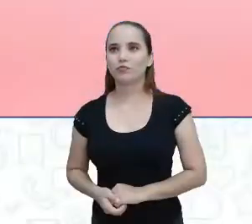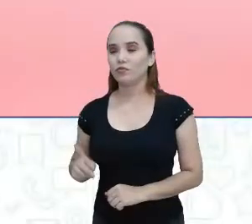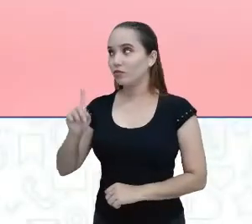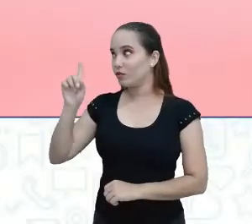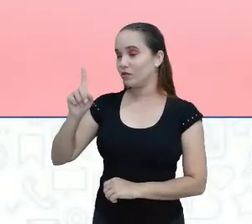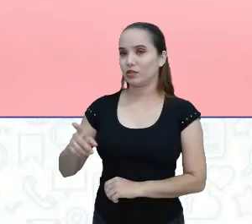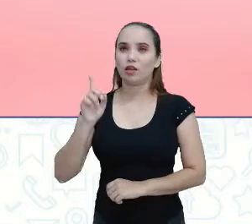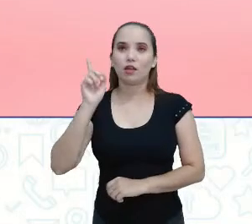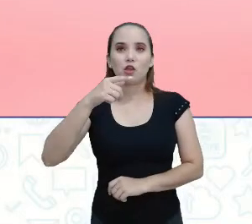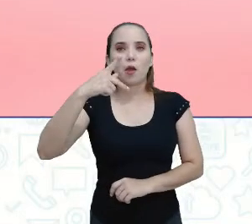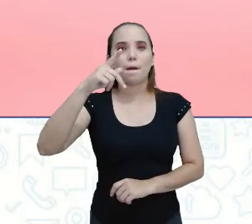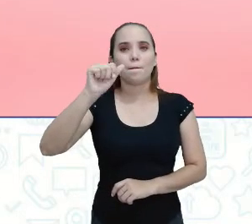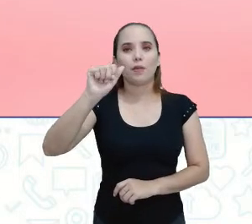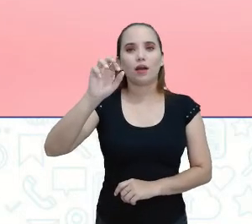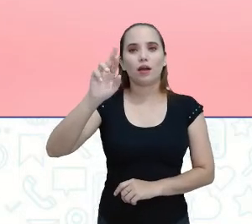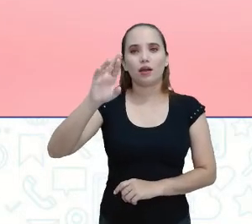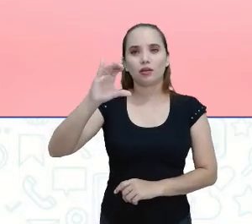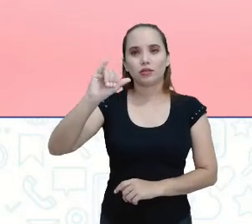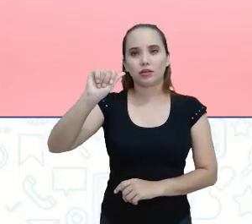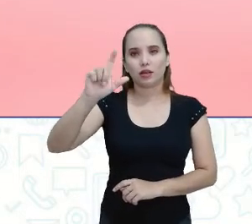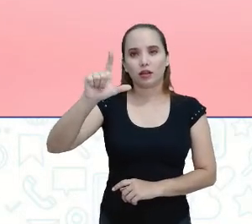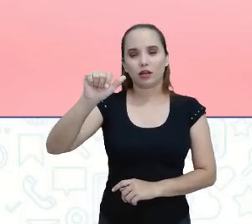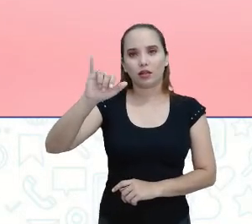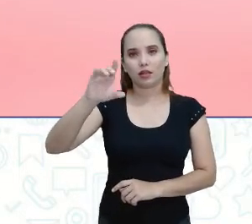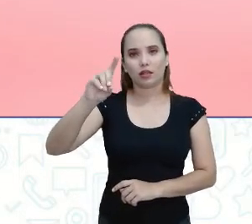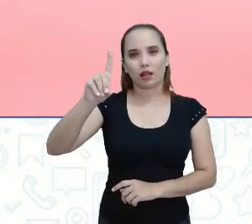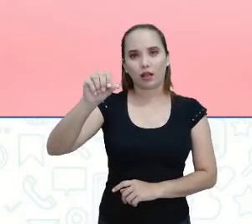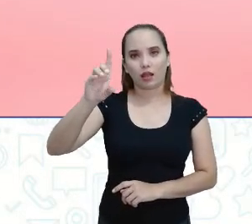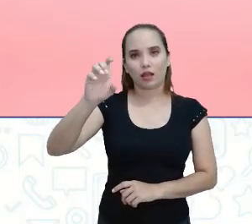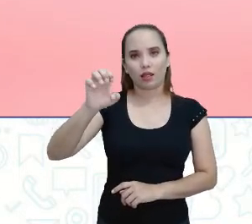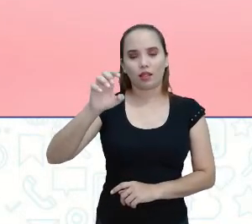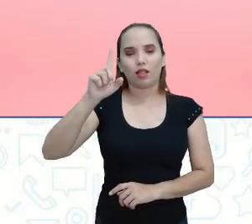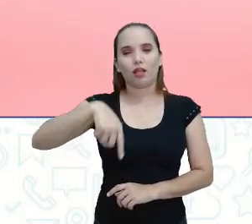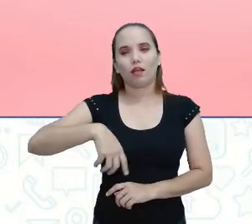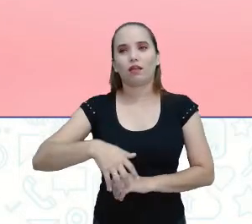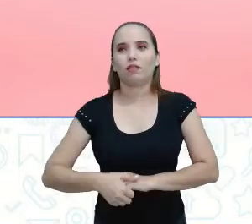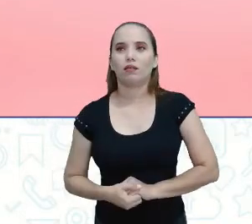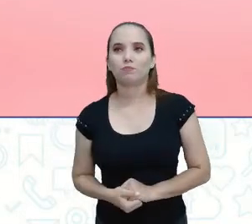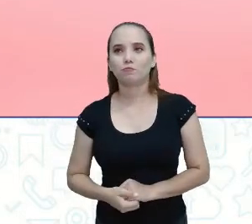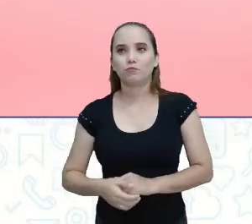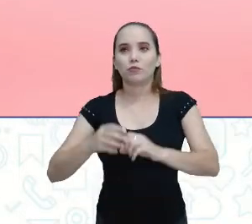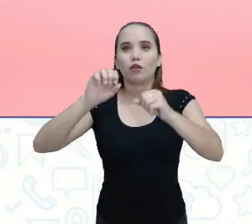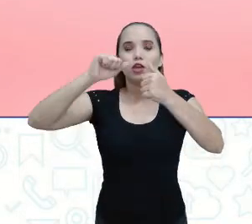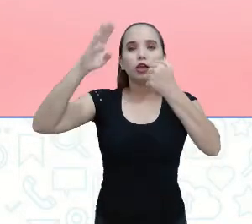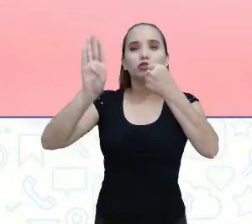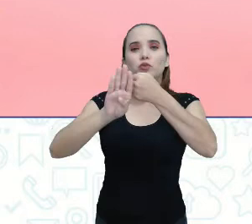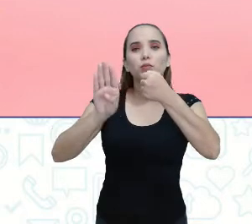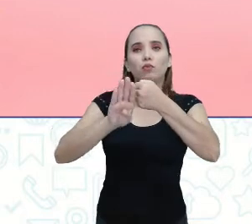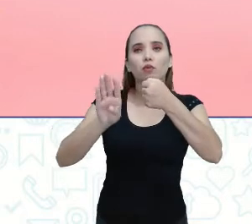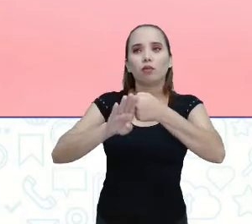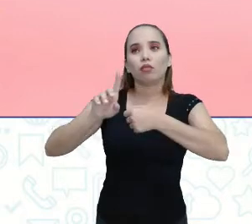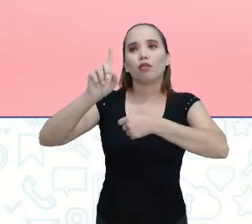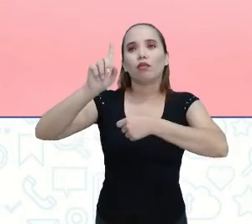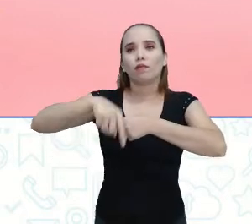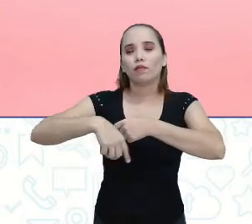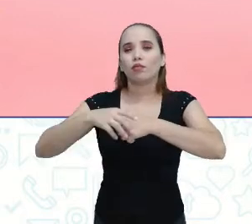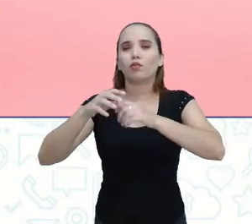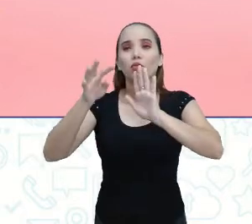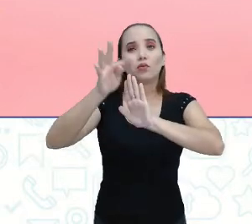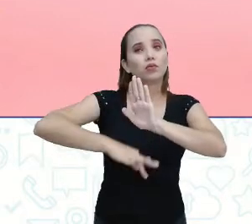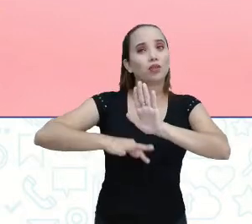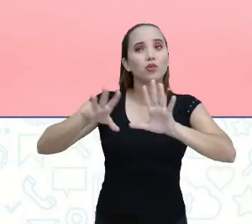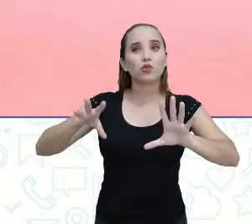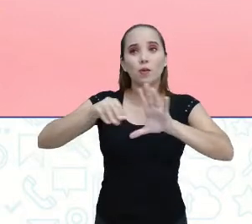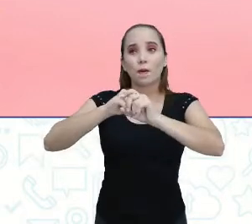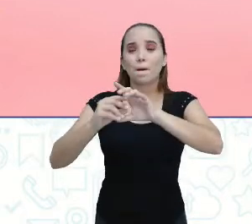texto, principalmente se compararmos ao texto anterior. Por quê? Porque a descrição subjetiva transmite também a opinião do